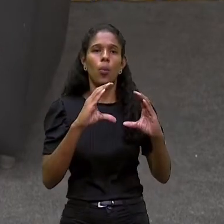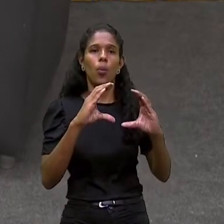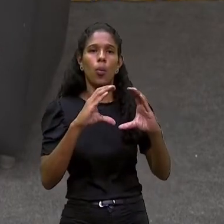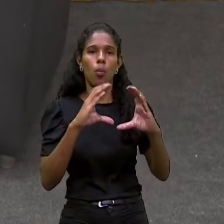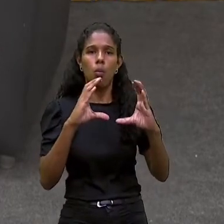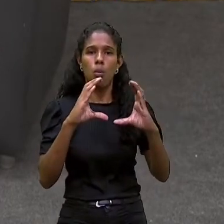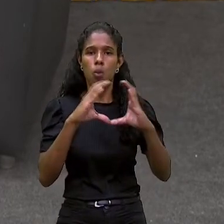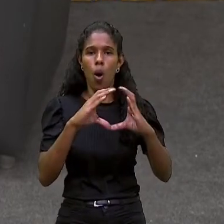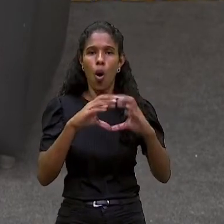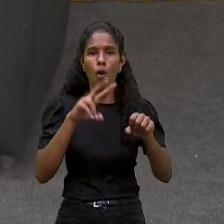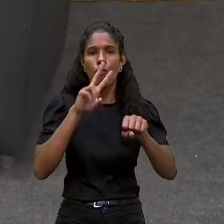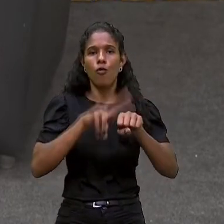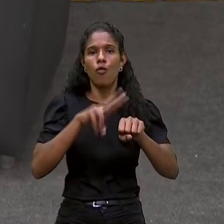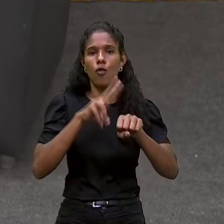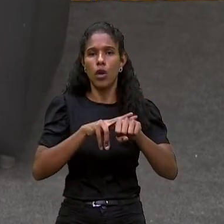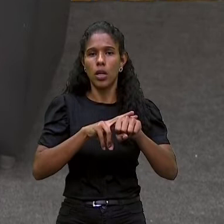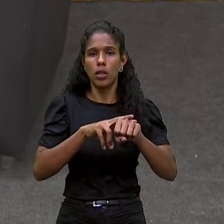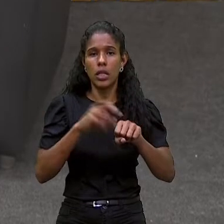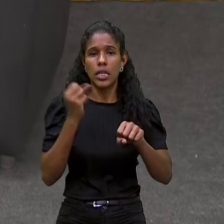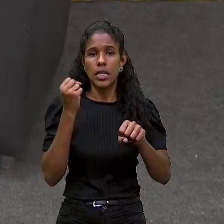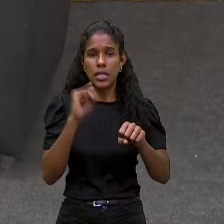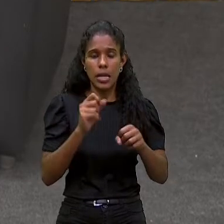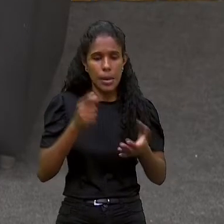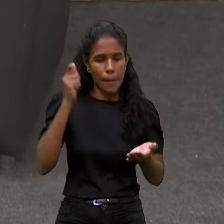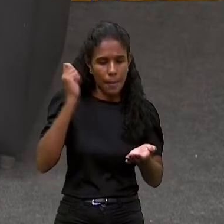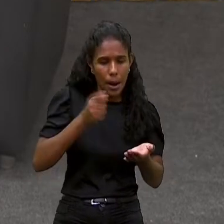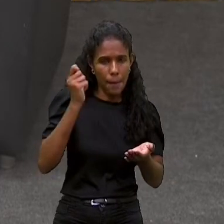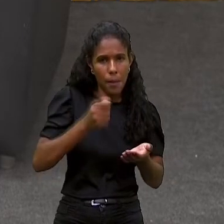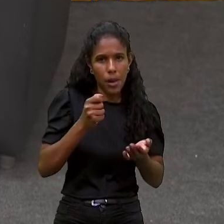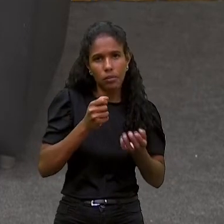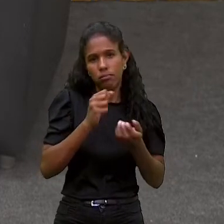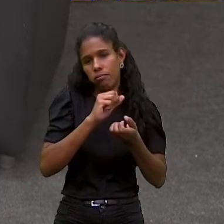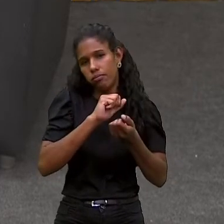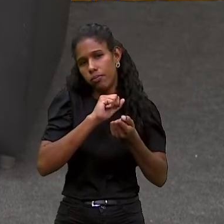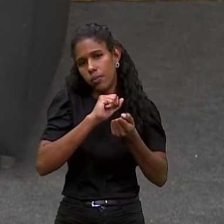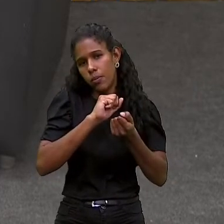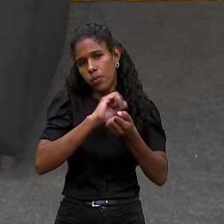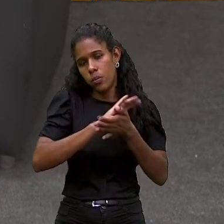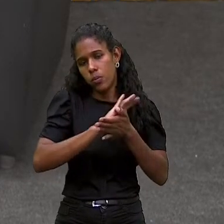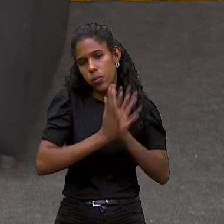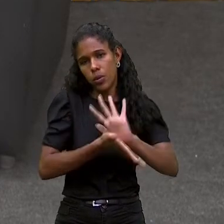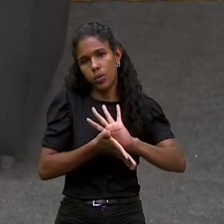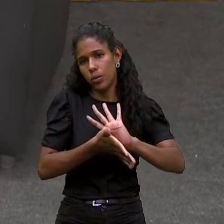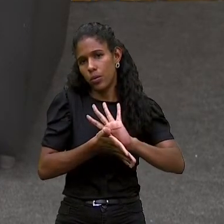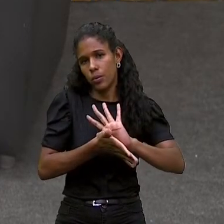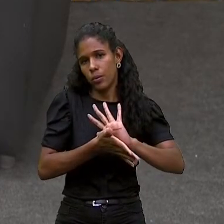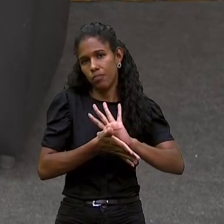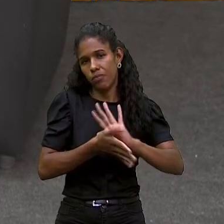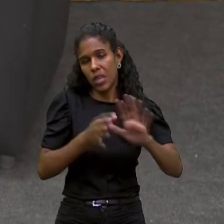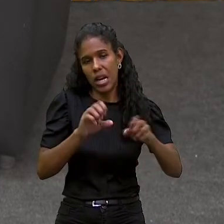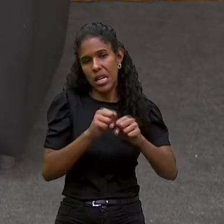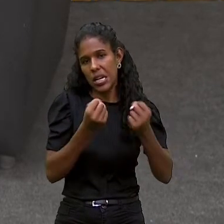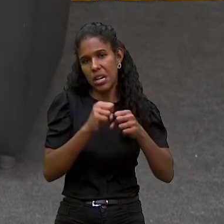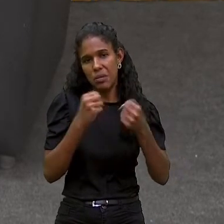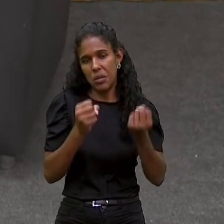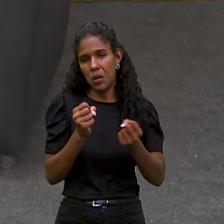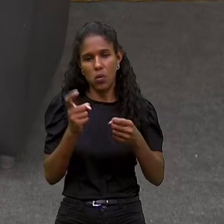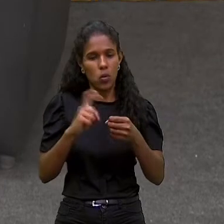vai, ela dura. Ela segura um tempo mais do que a outra. Porém, quando ela quebra, ela se rompe e acabou. Tem pessoas que são